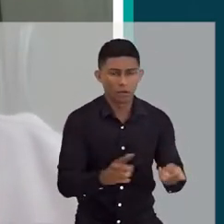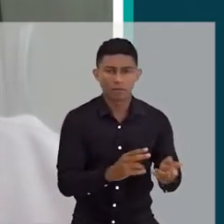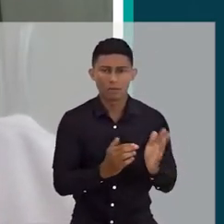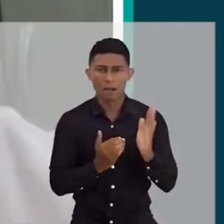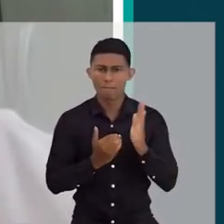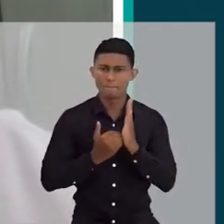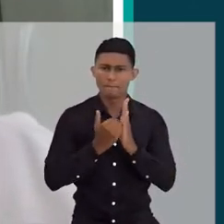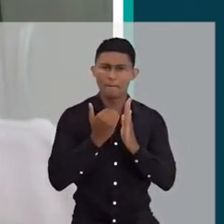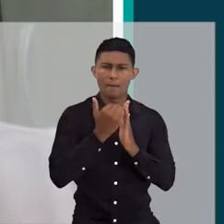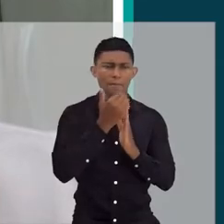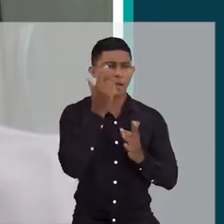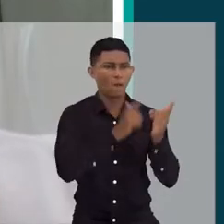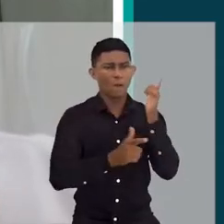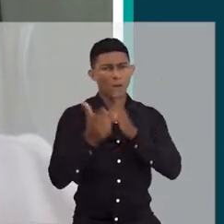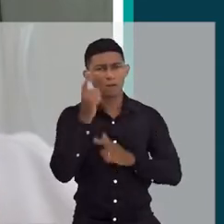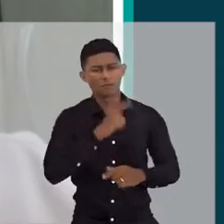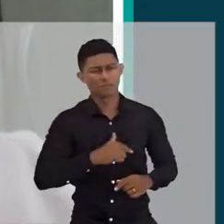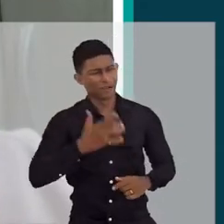de, sabe,